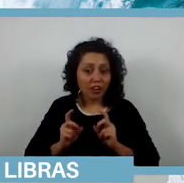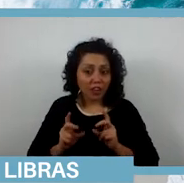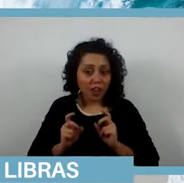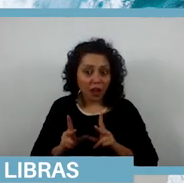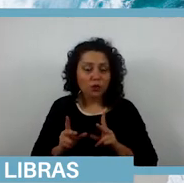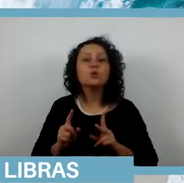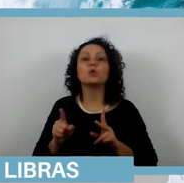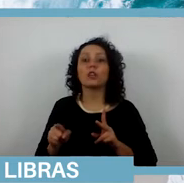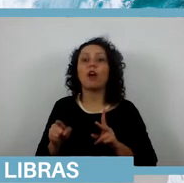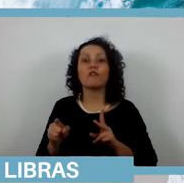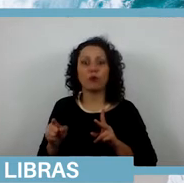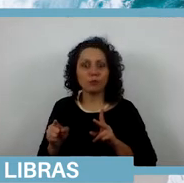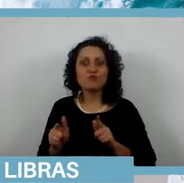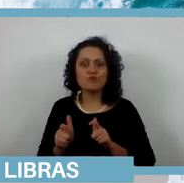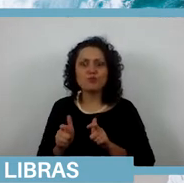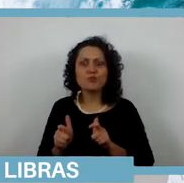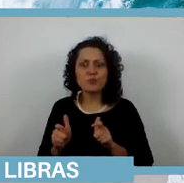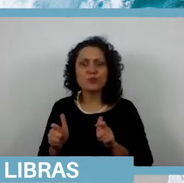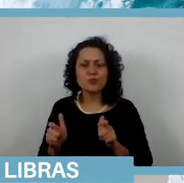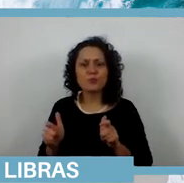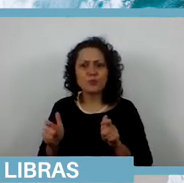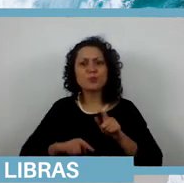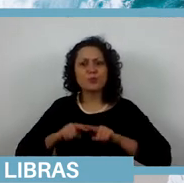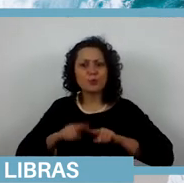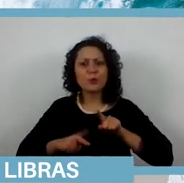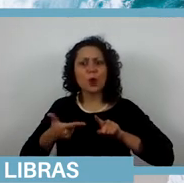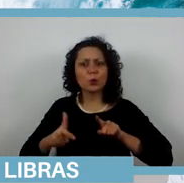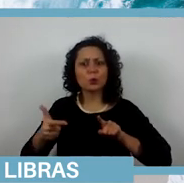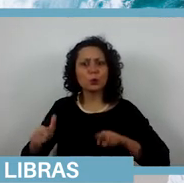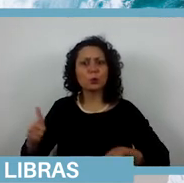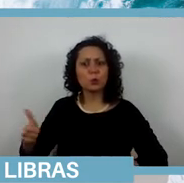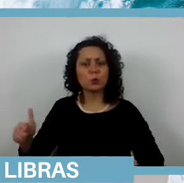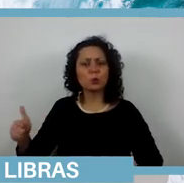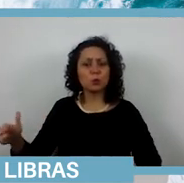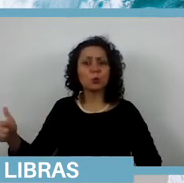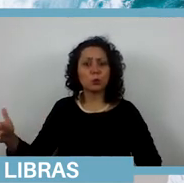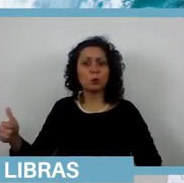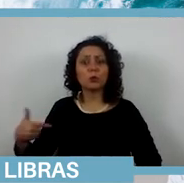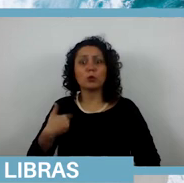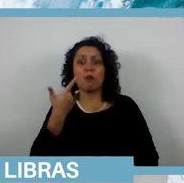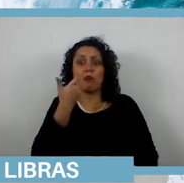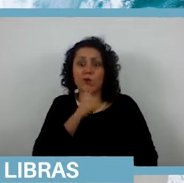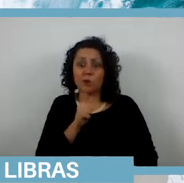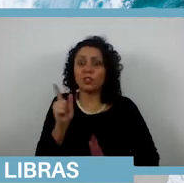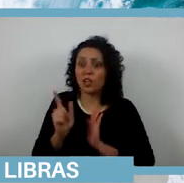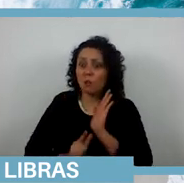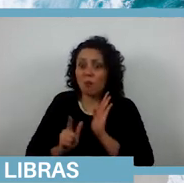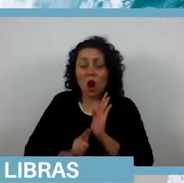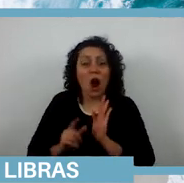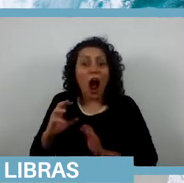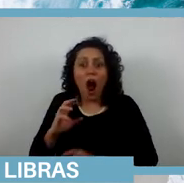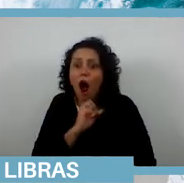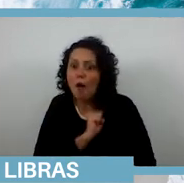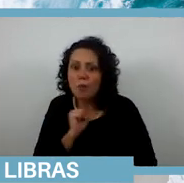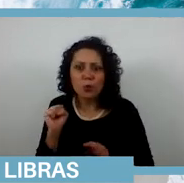foram aumentando e pouco a pouco de uma forma rápida Eu fui montando uma loja Então como que eu comecei a